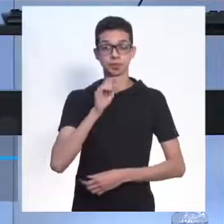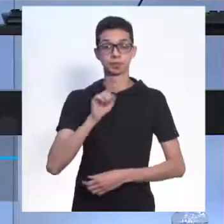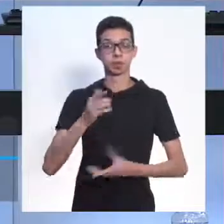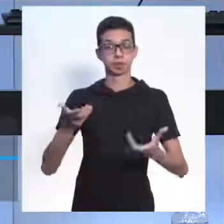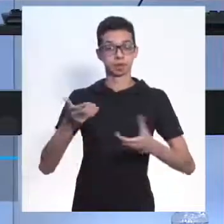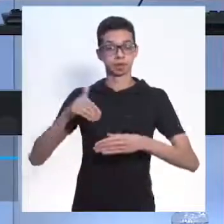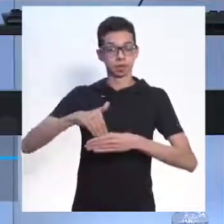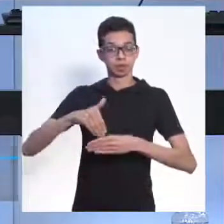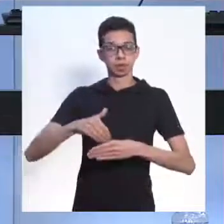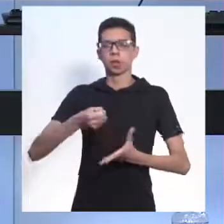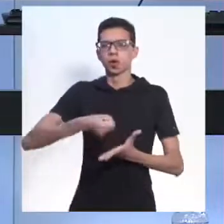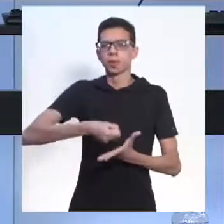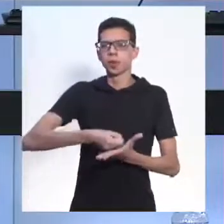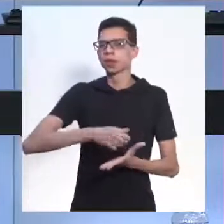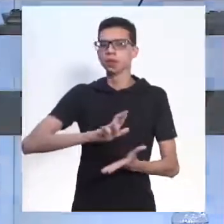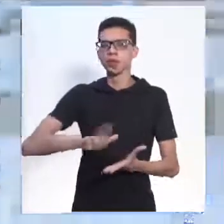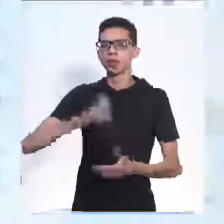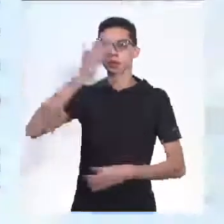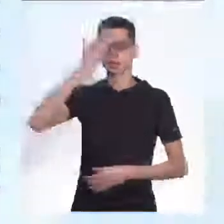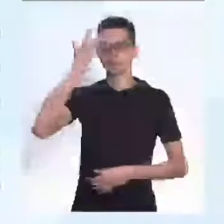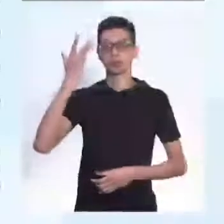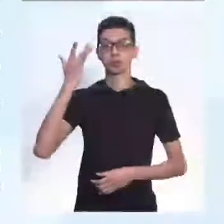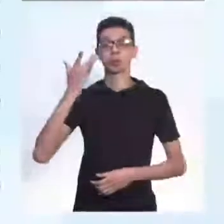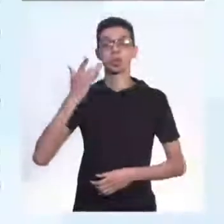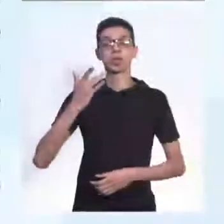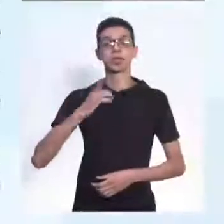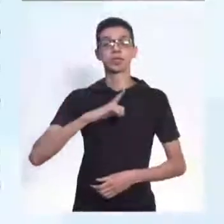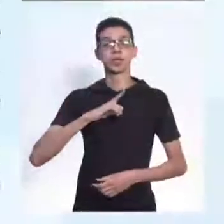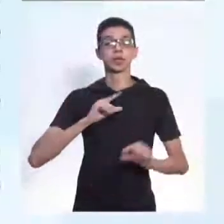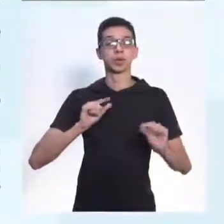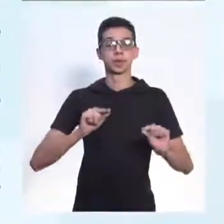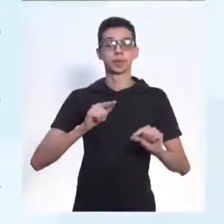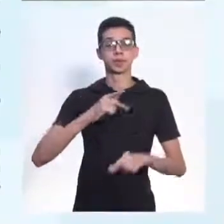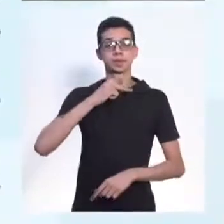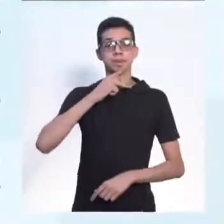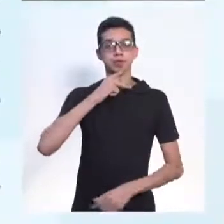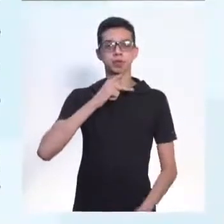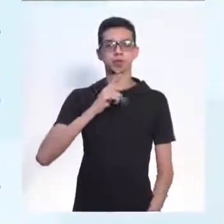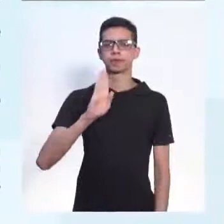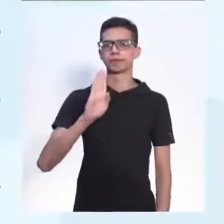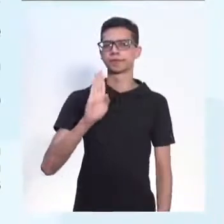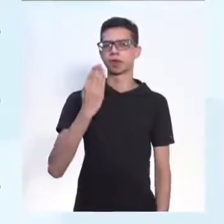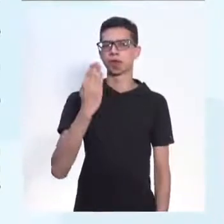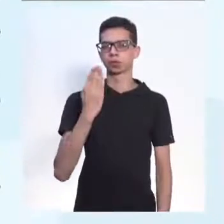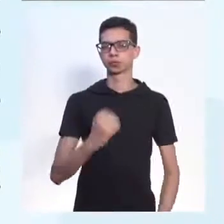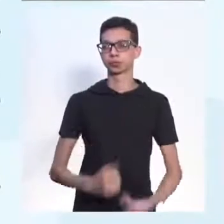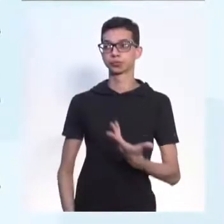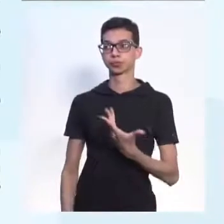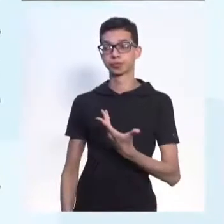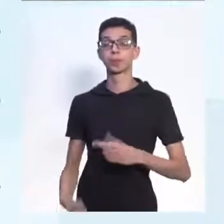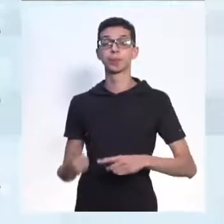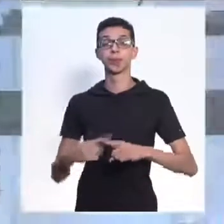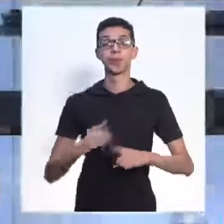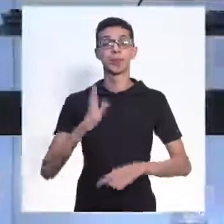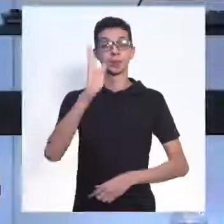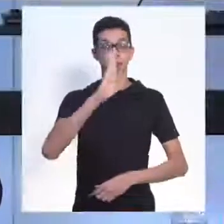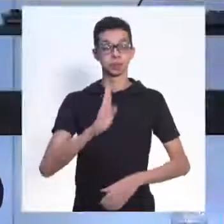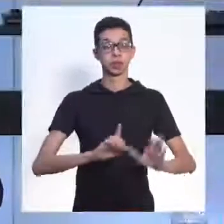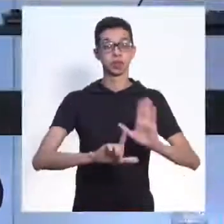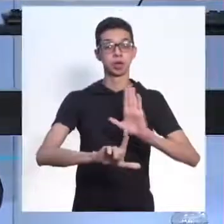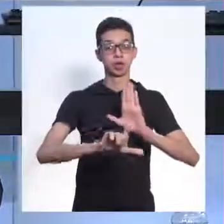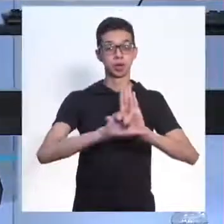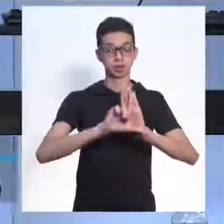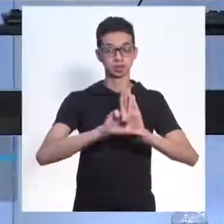obrigatório que o candidato esteja registrado por pativo por partido é falso gente no Brasil dentro da nossa